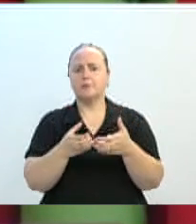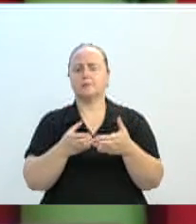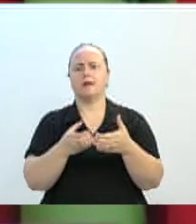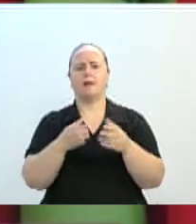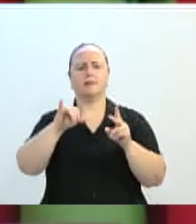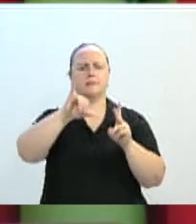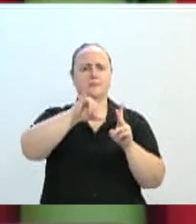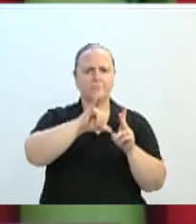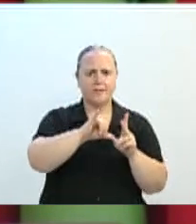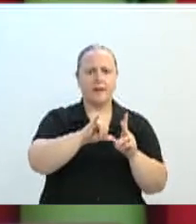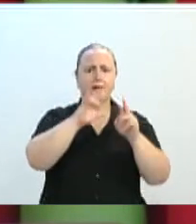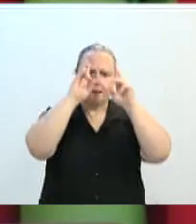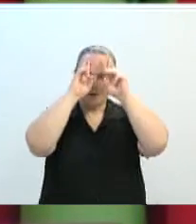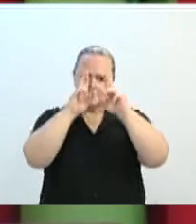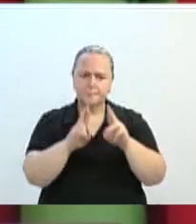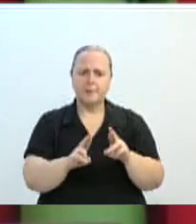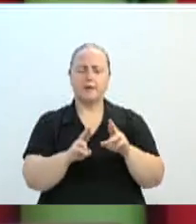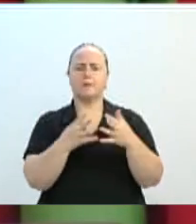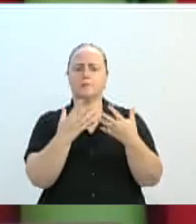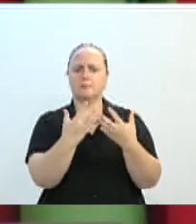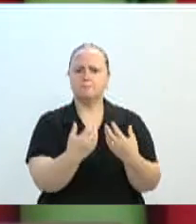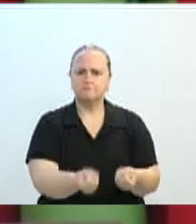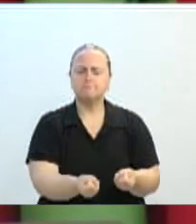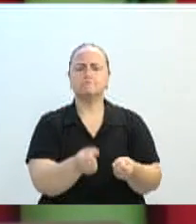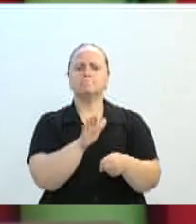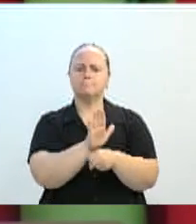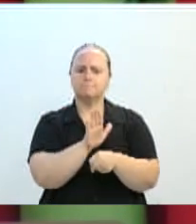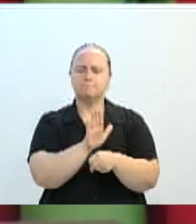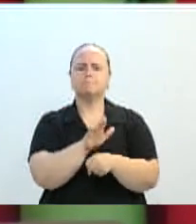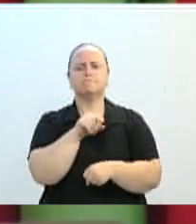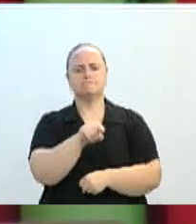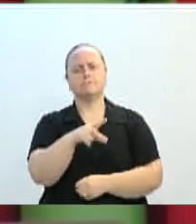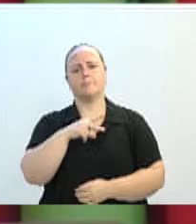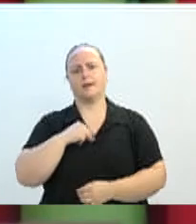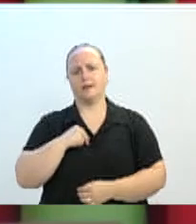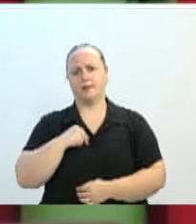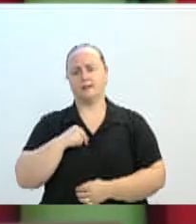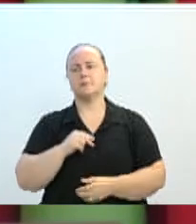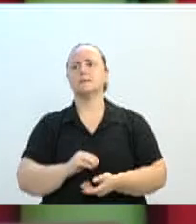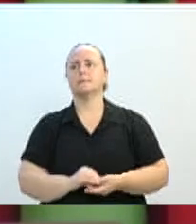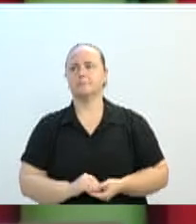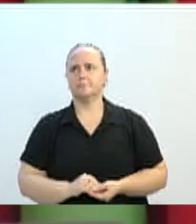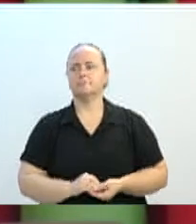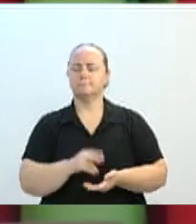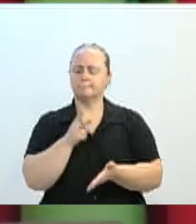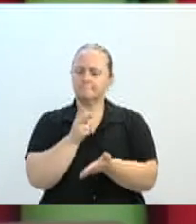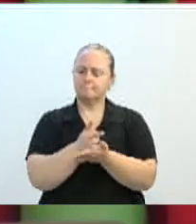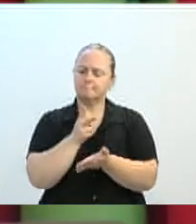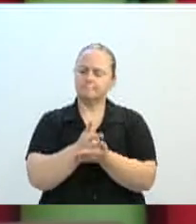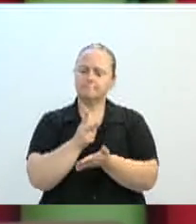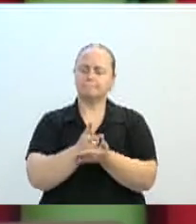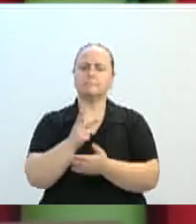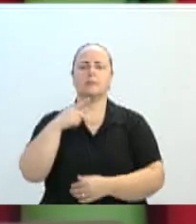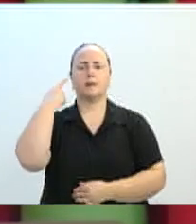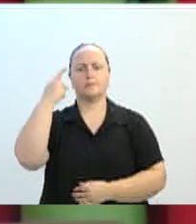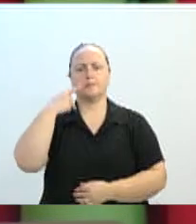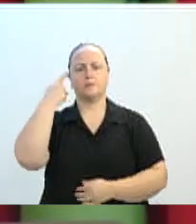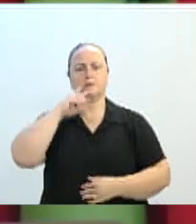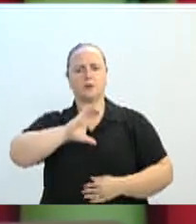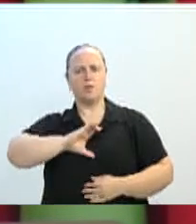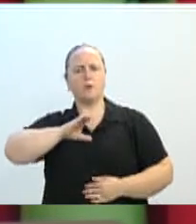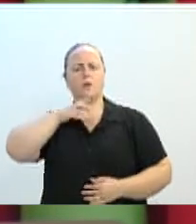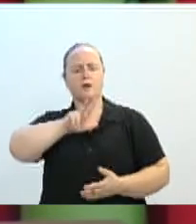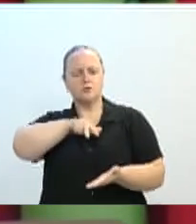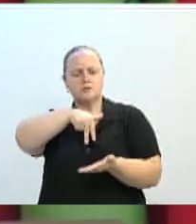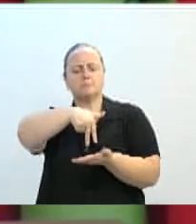querida velha possa ser devidamente atendida e tratada com devido respeito que merece e é dessa forma que a gente vai seguir fazendo aqui a política com a coragem de